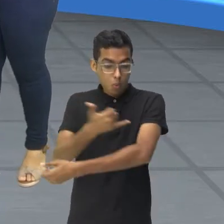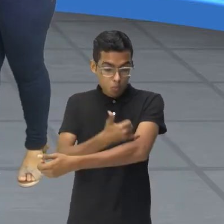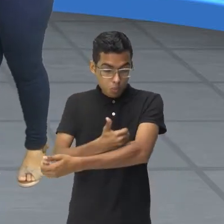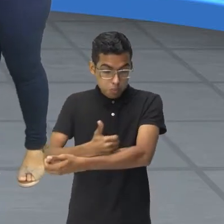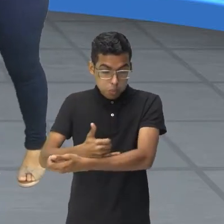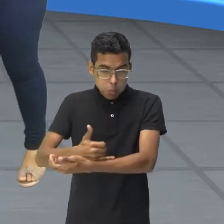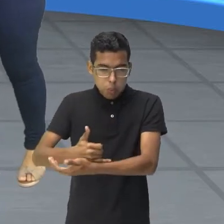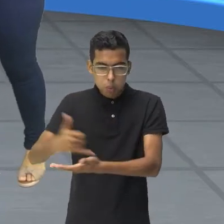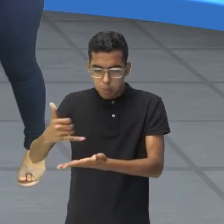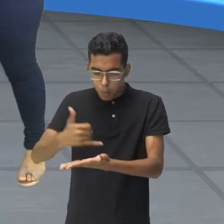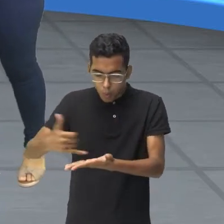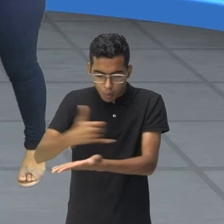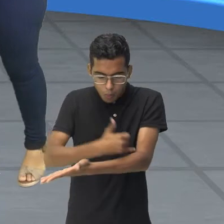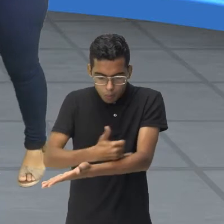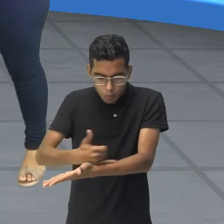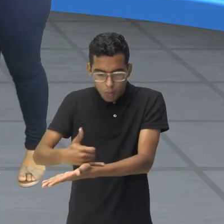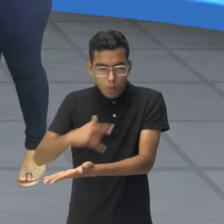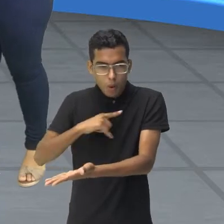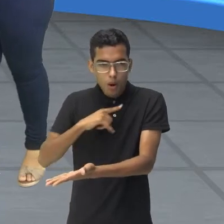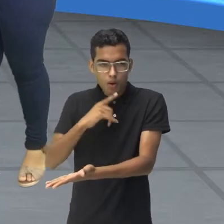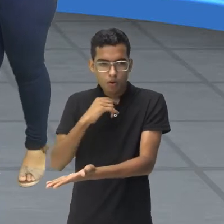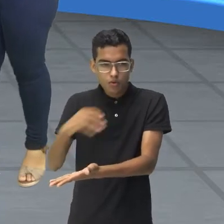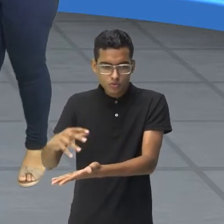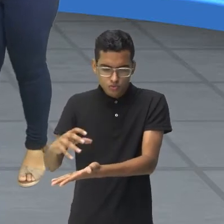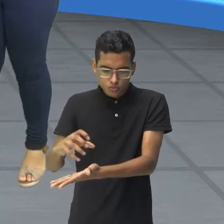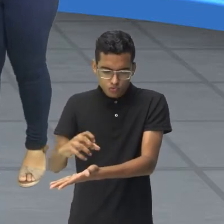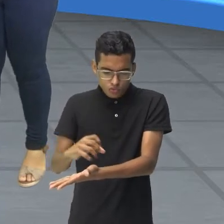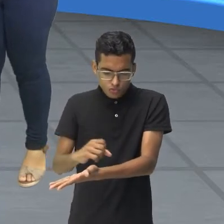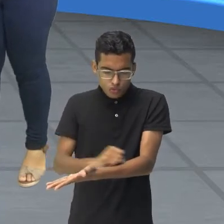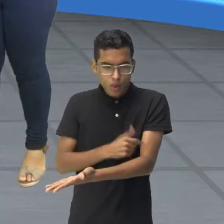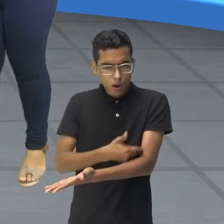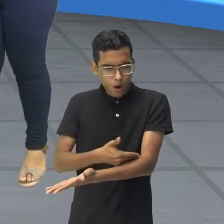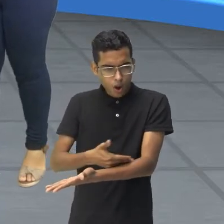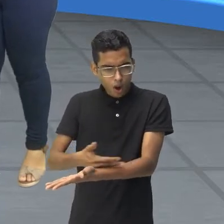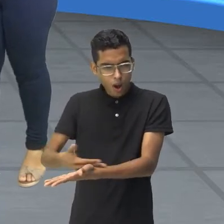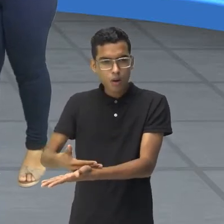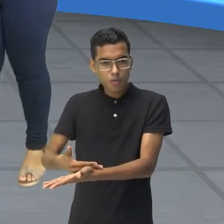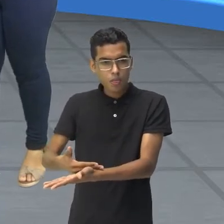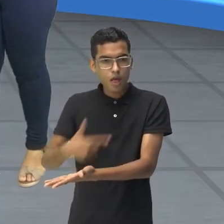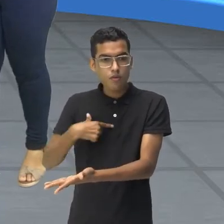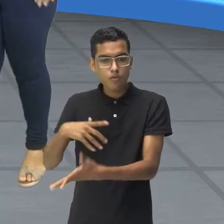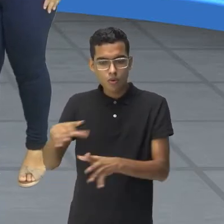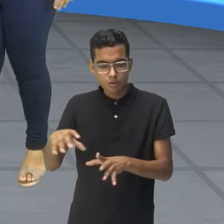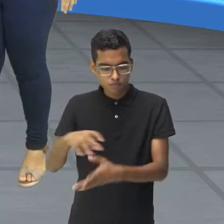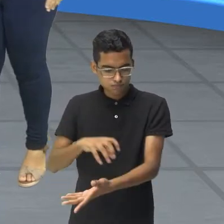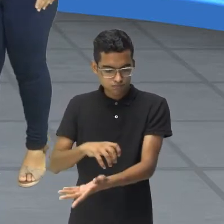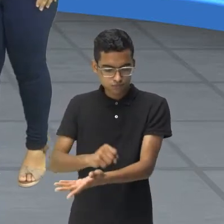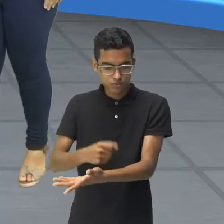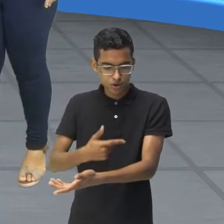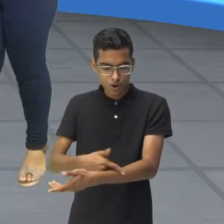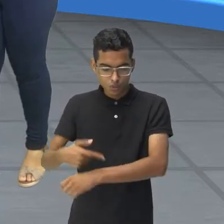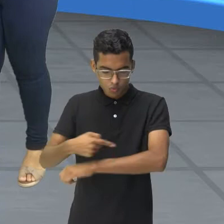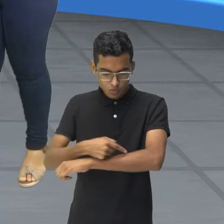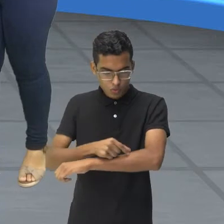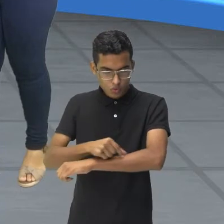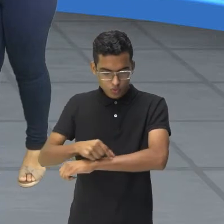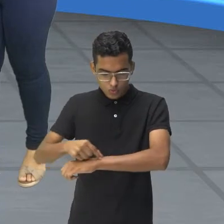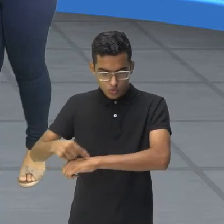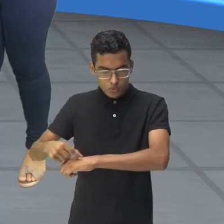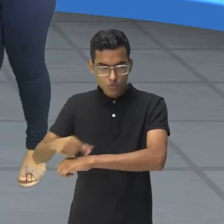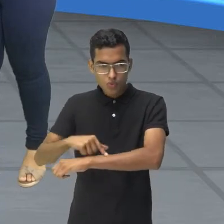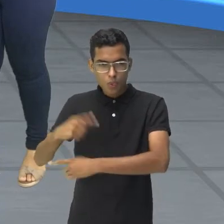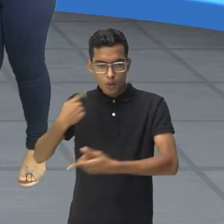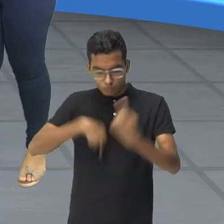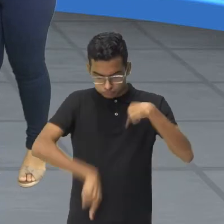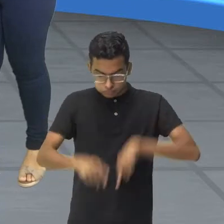vão se acumulando aí nas nossas veias e artérias. O que acontece? Elas vão entupir essas nossas veias e artérias e o sangue,